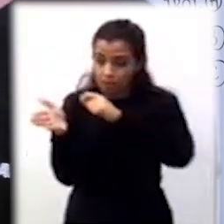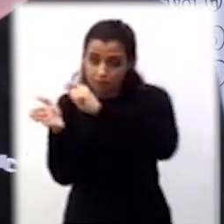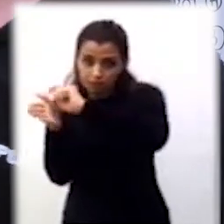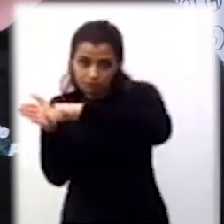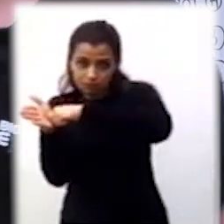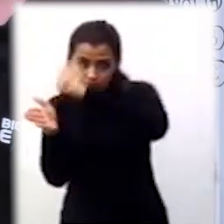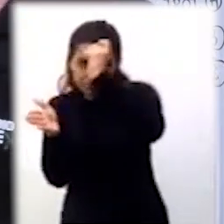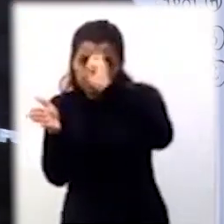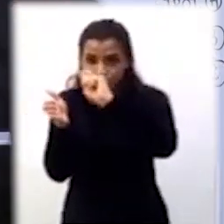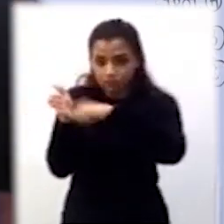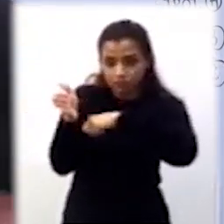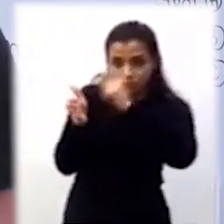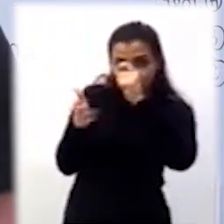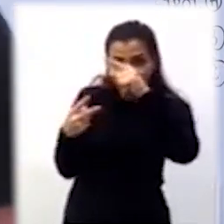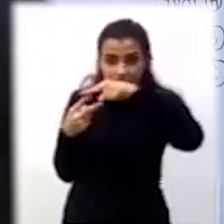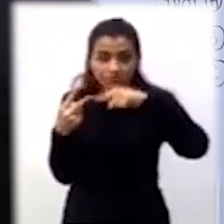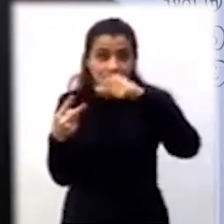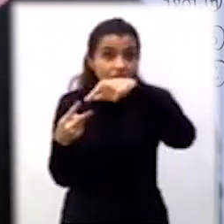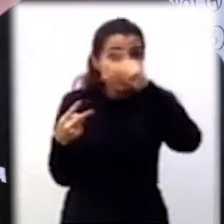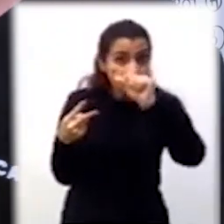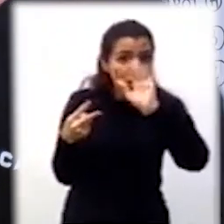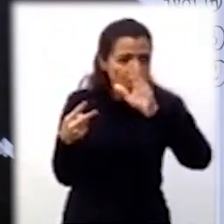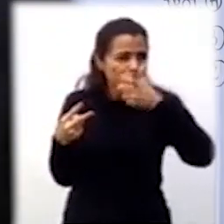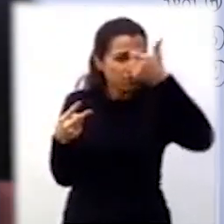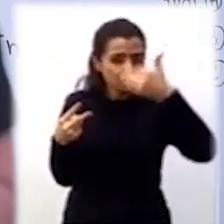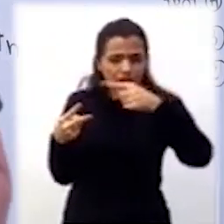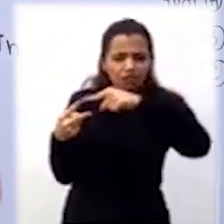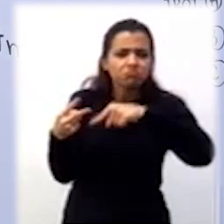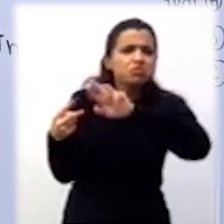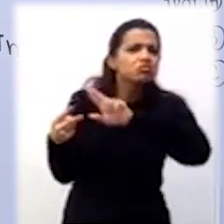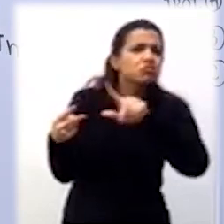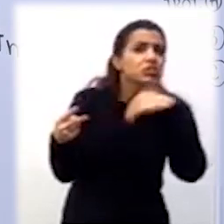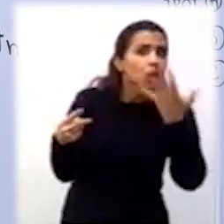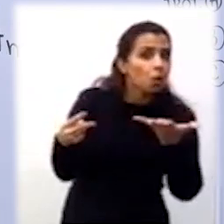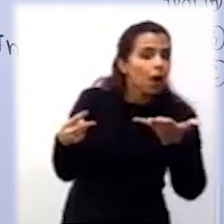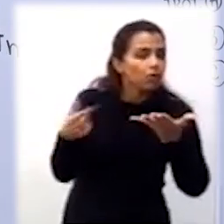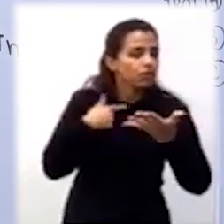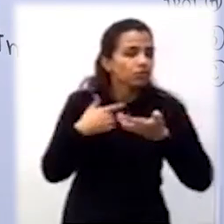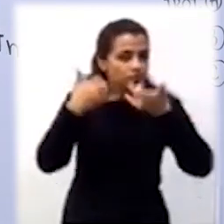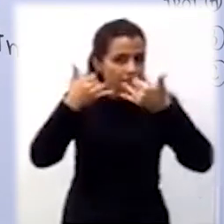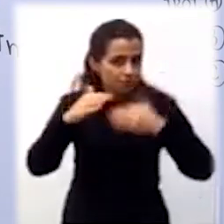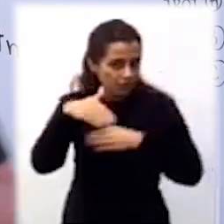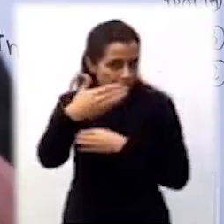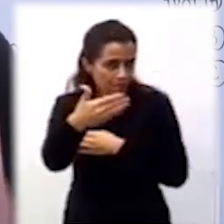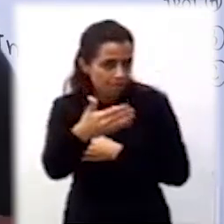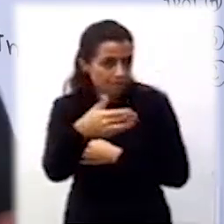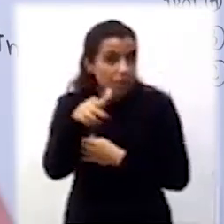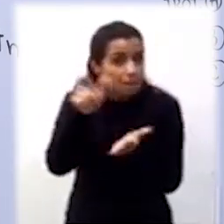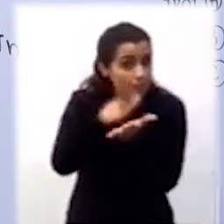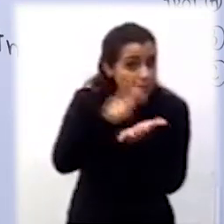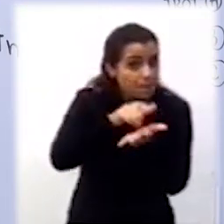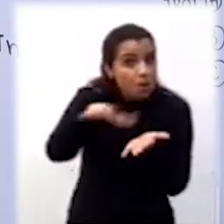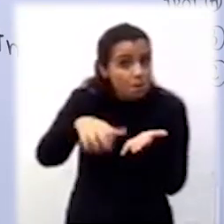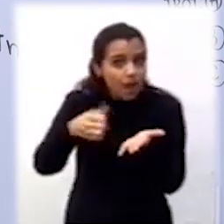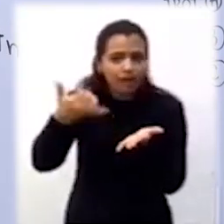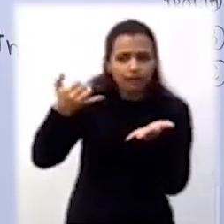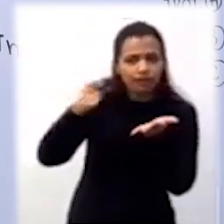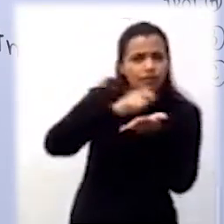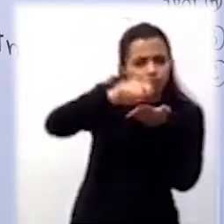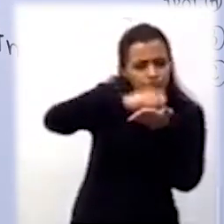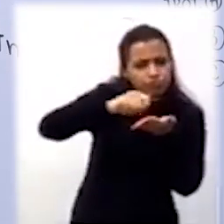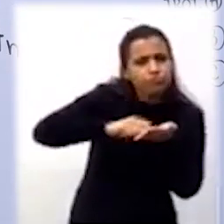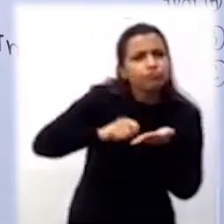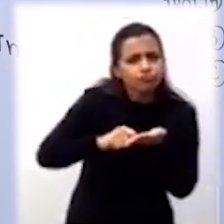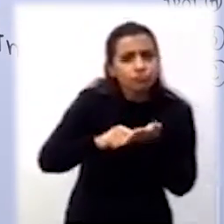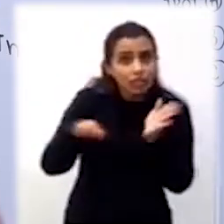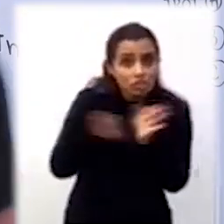a gente vai ver daqui a pouco, a diferença de vírus de DNA e RNA. A gente vai resolver exercício também, tá? Então, pega papel, já tem até tempo. Galera que tá chegando agora, pega